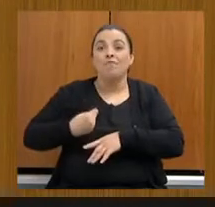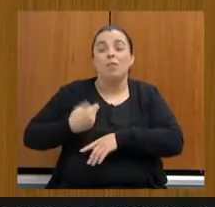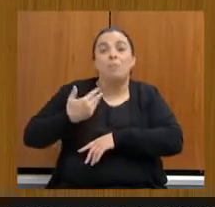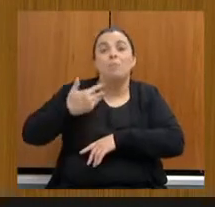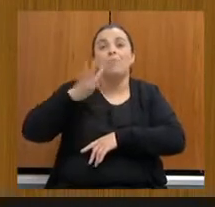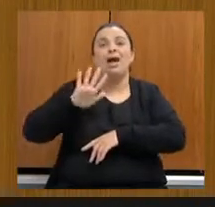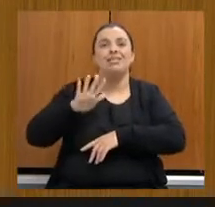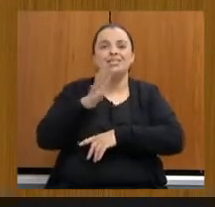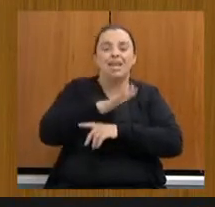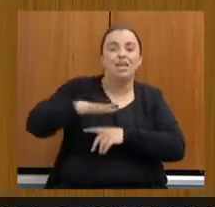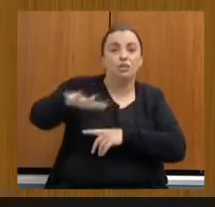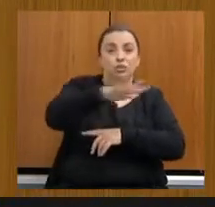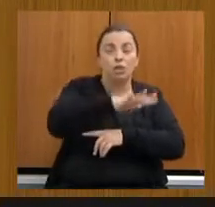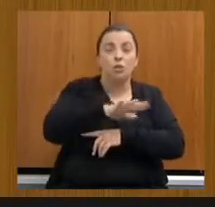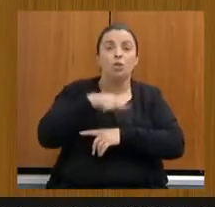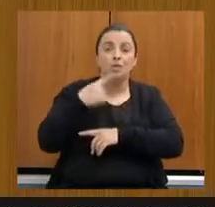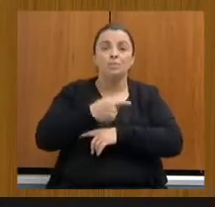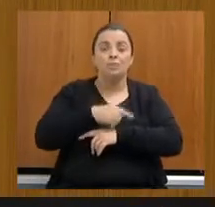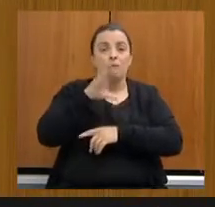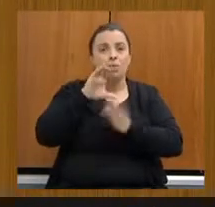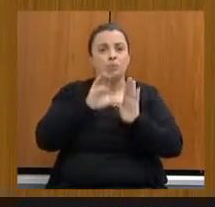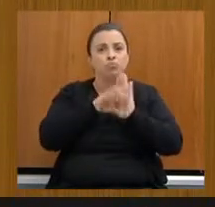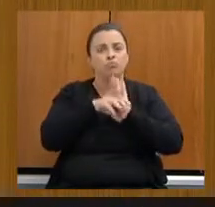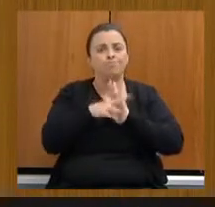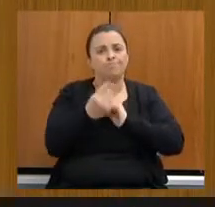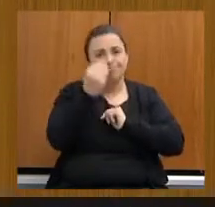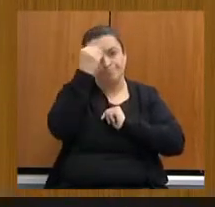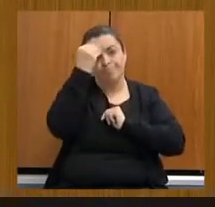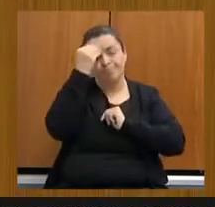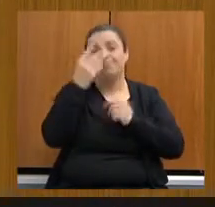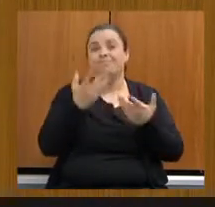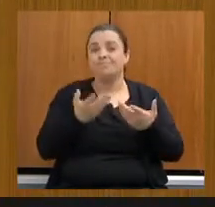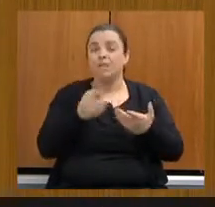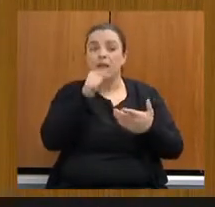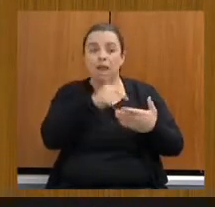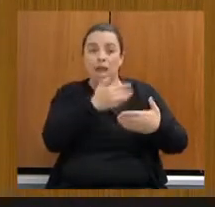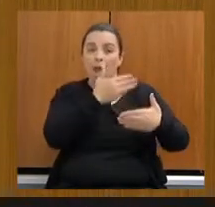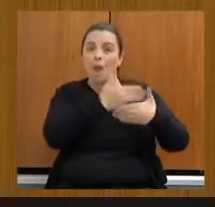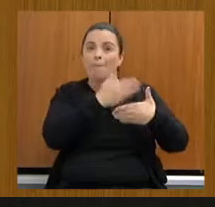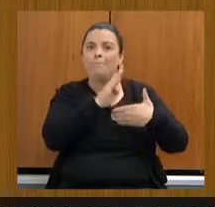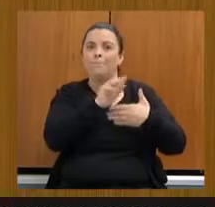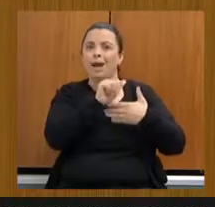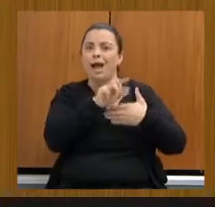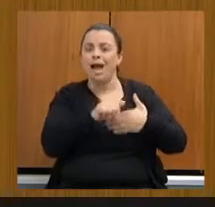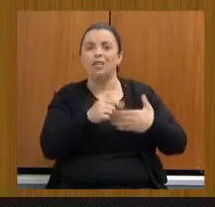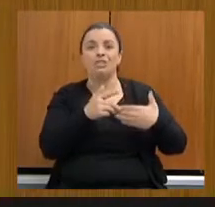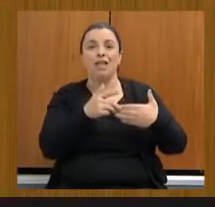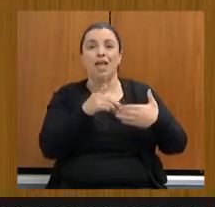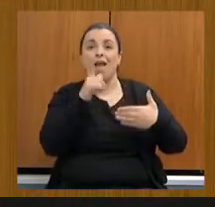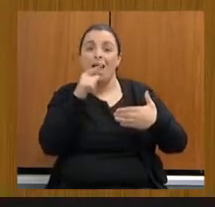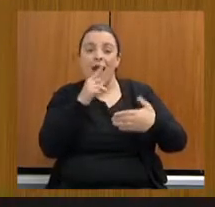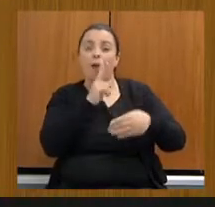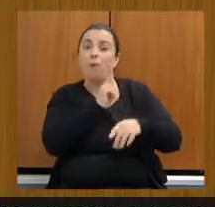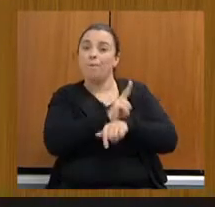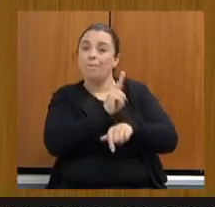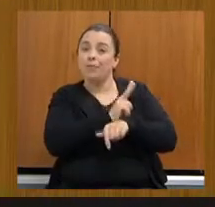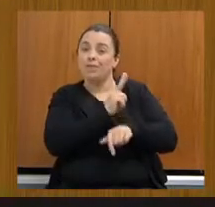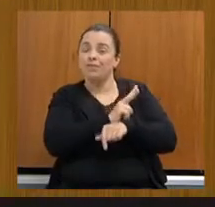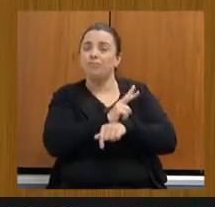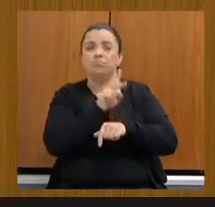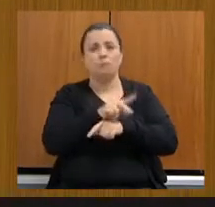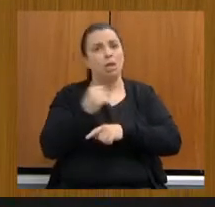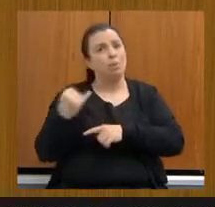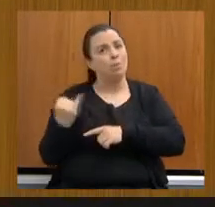esse conceito para o nosso estado que barragens que reservação de água é fundamental para garantir a segurança